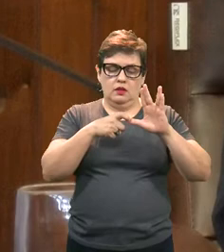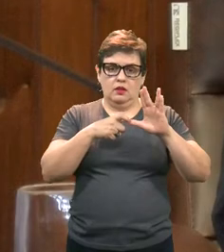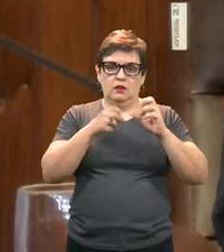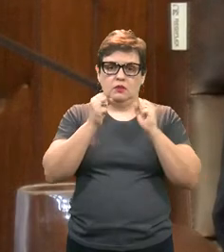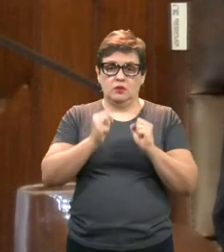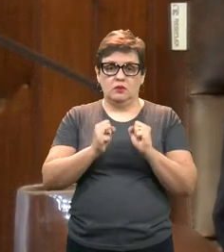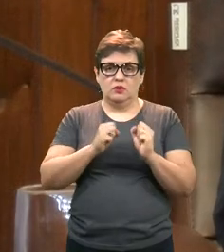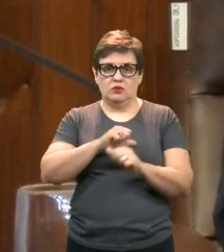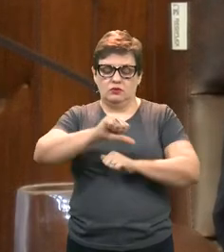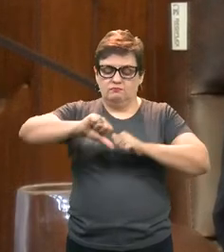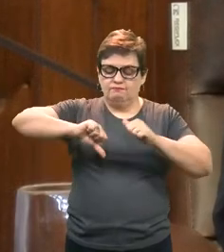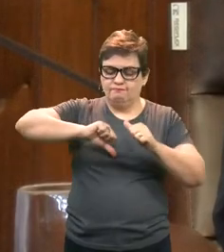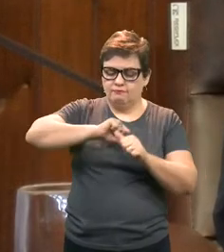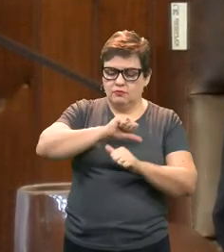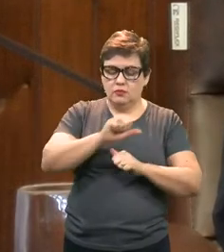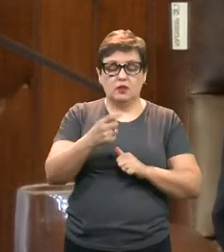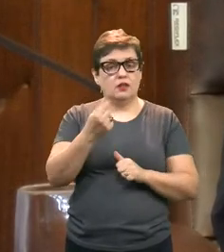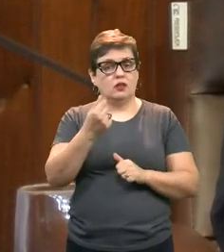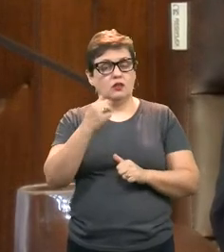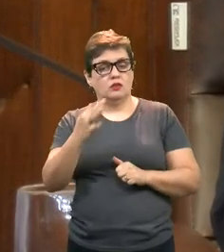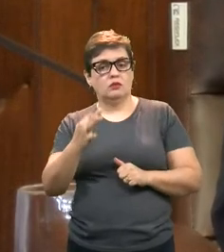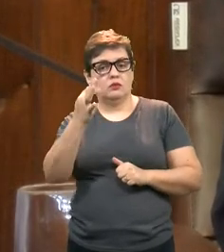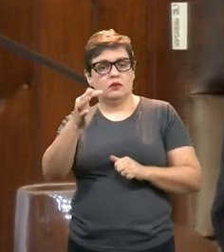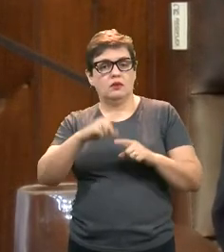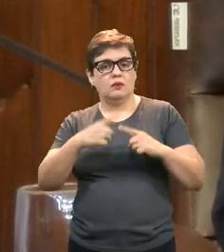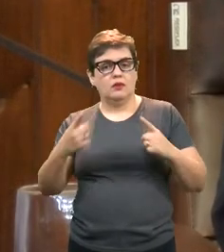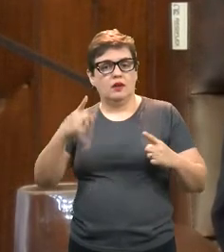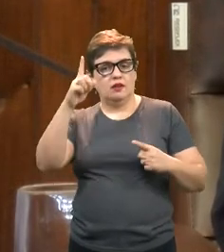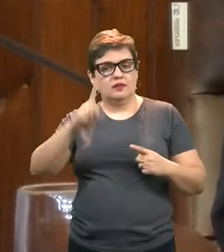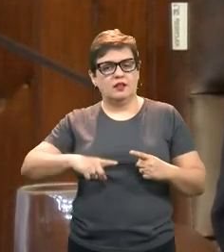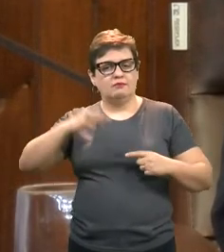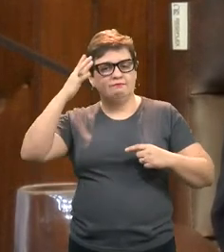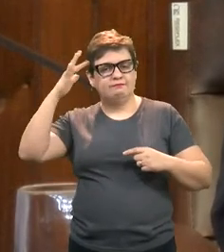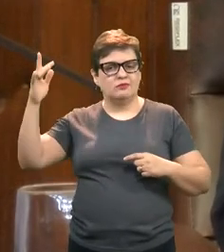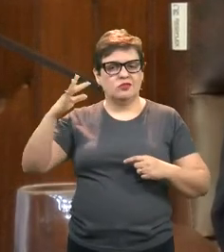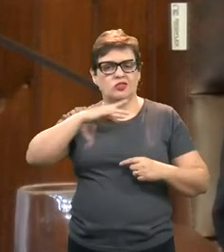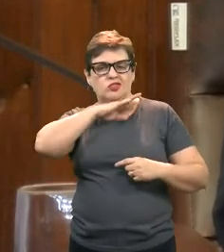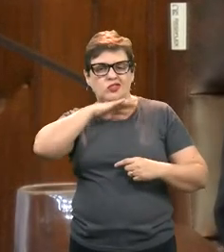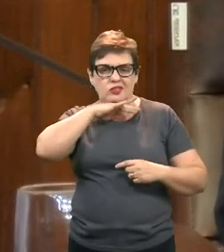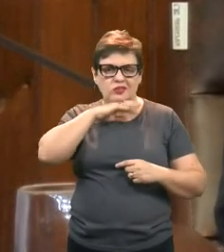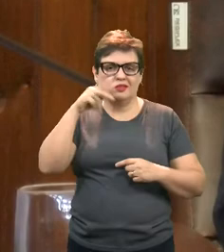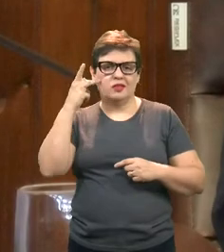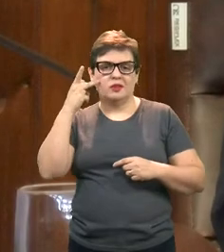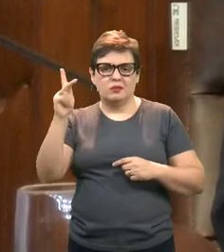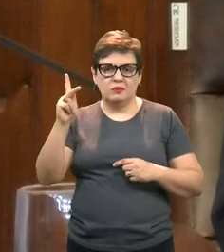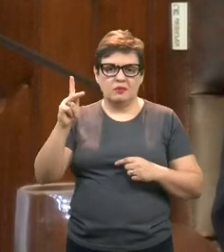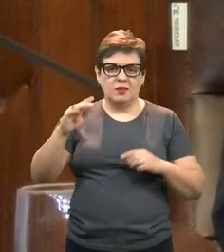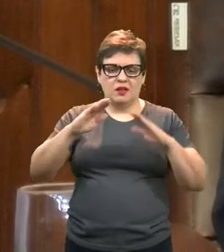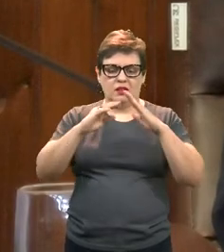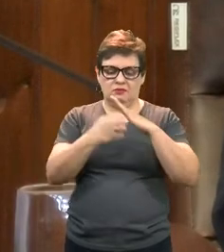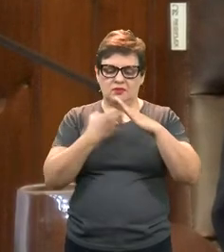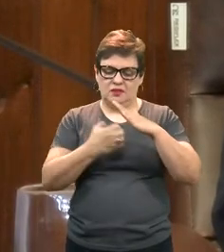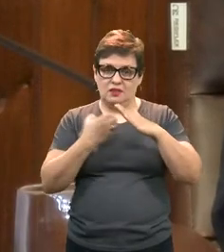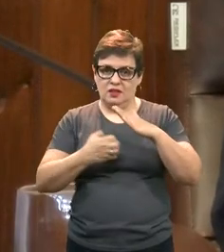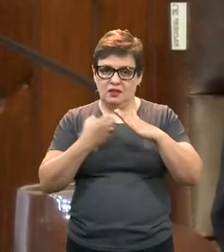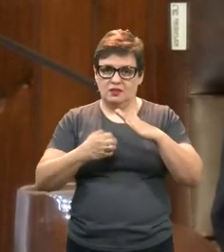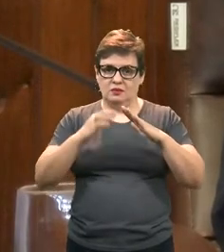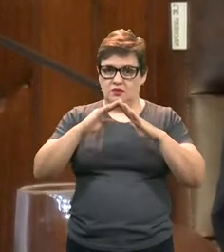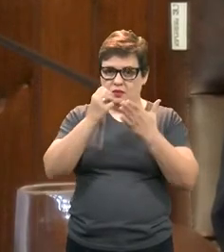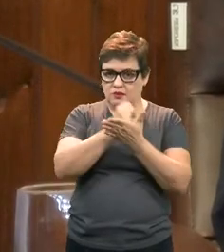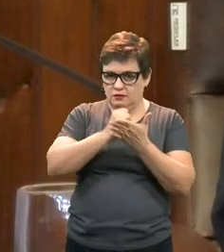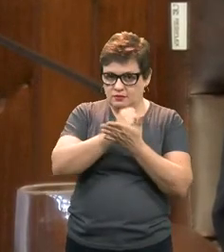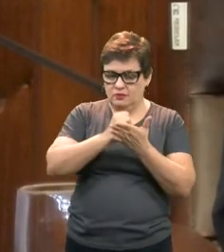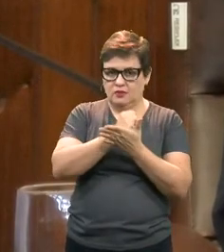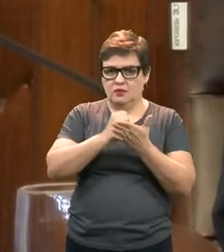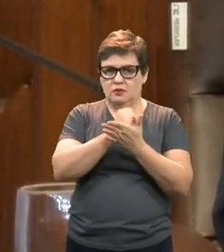futuro, mas também é um grande pesadelo para a indústria farmacêutica. No Brasil, existem 7 mil